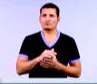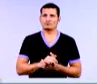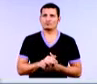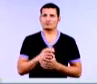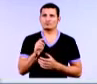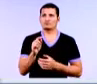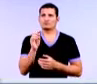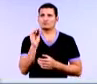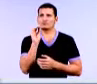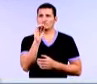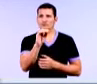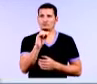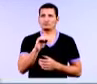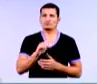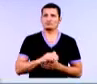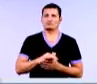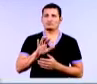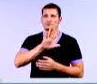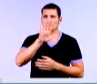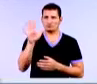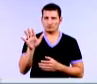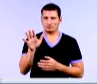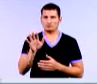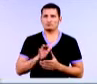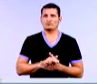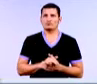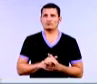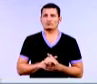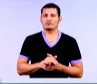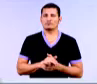nome Olá. Beleza?